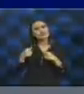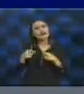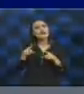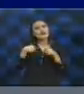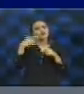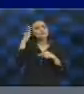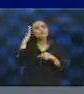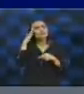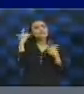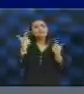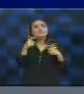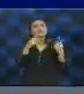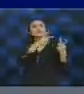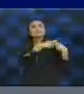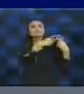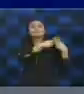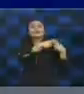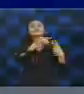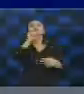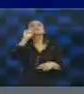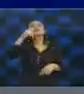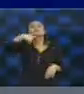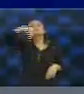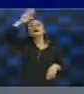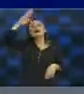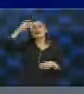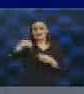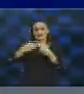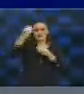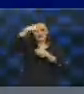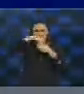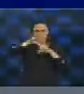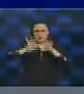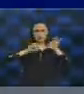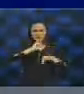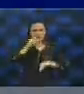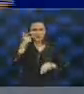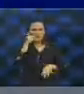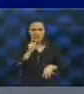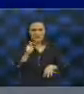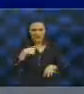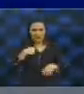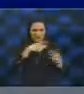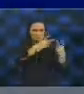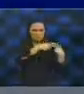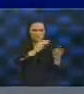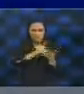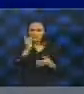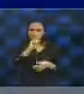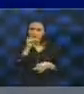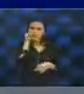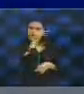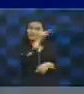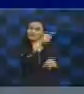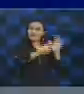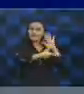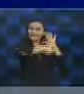há irresponsabilidade maior, não caberia dentro do meu programa de governo a irresponsabilidade da sua campanha anterior.